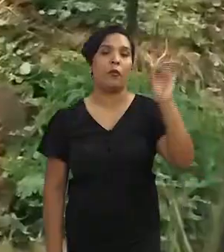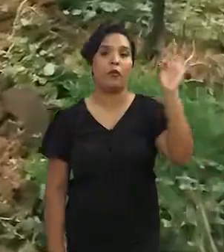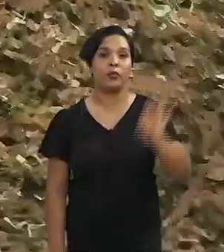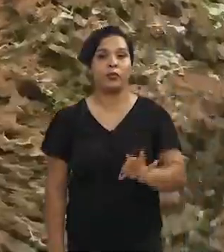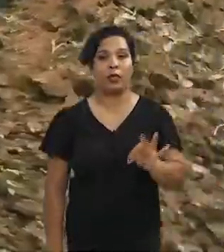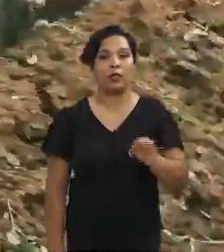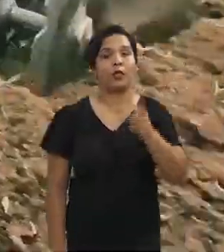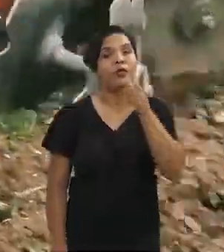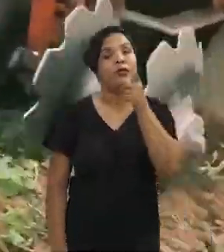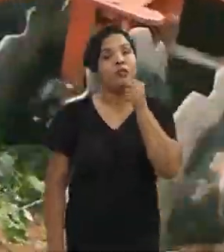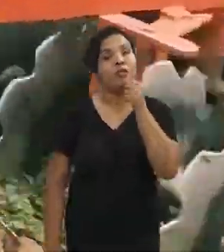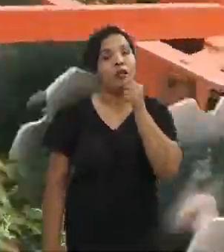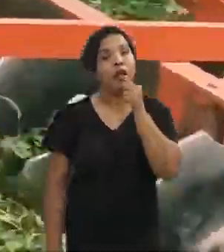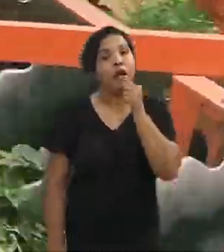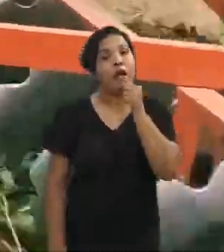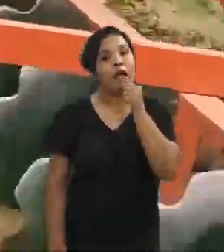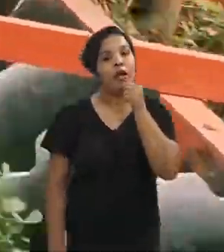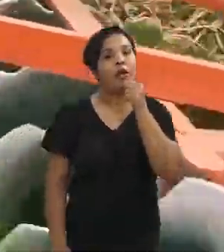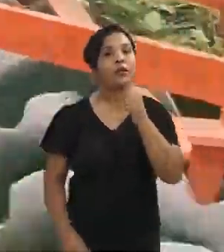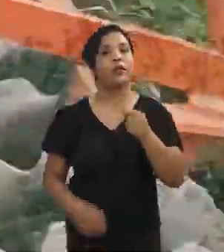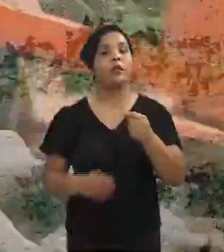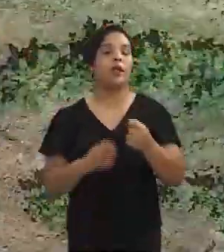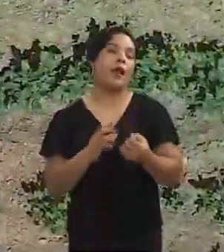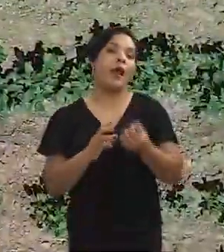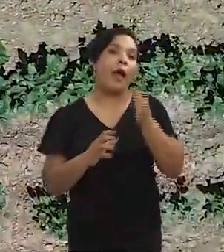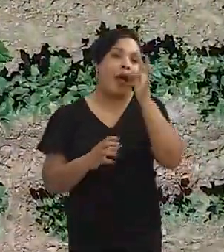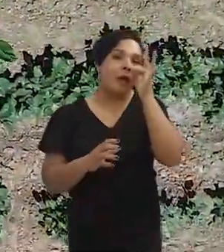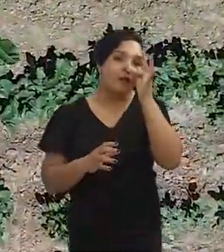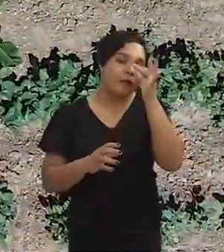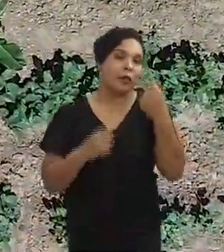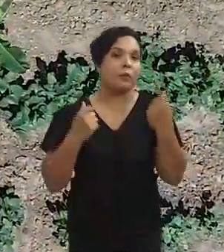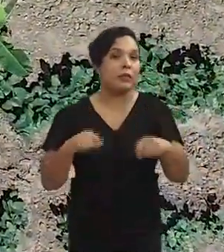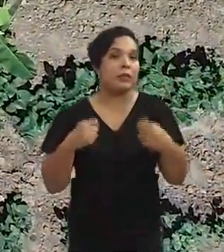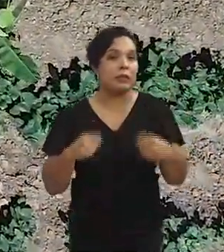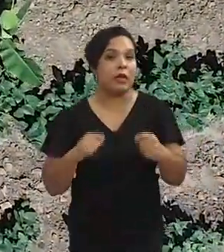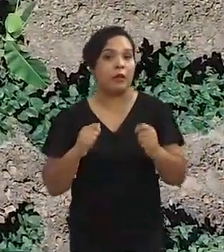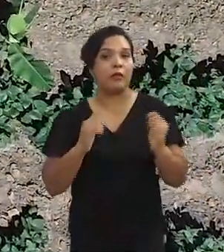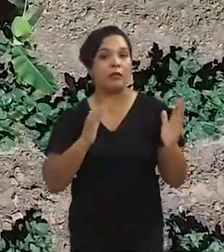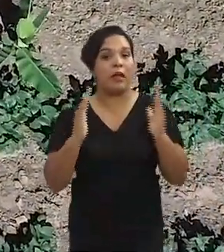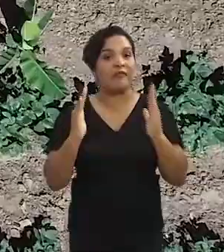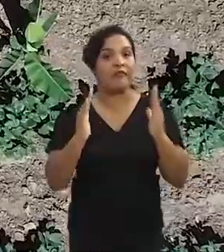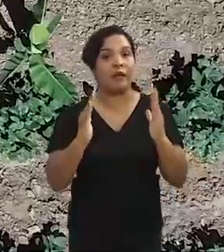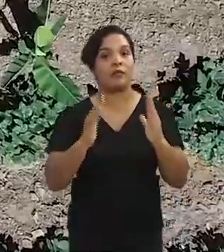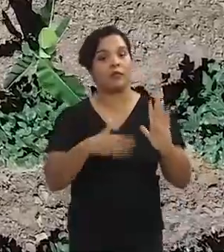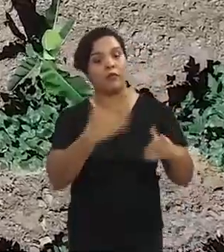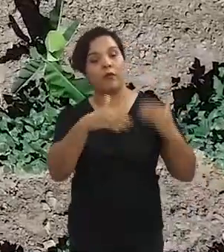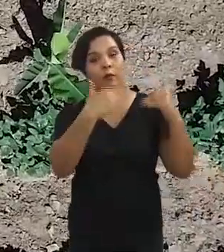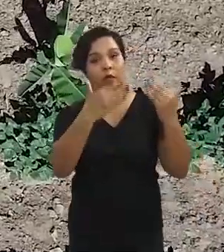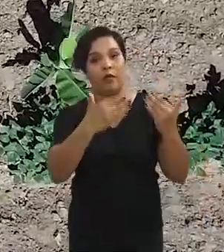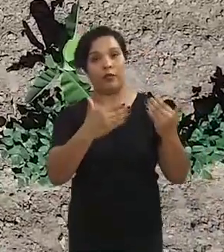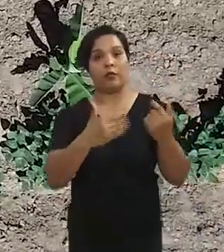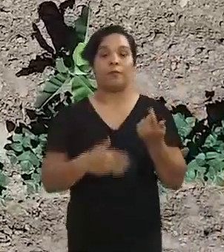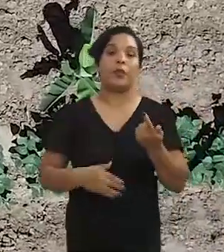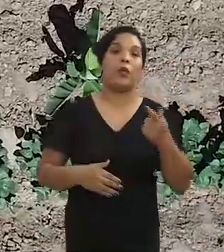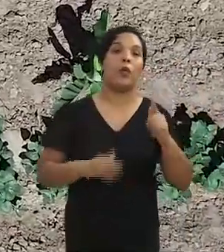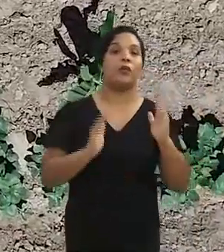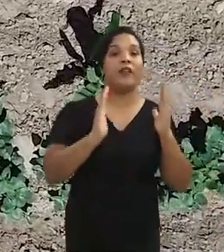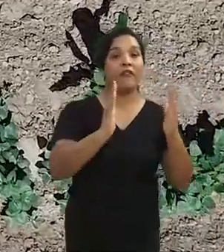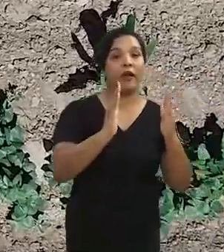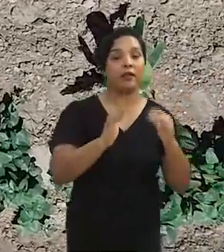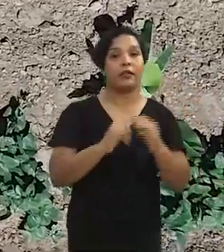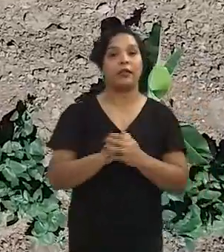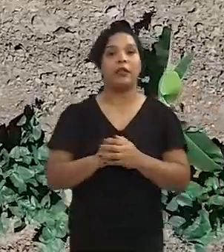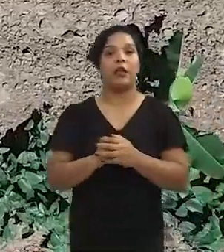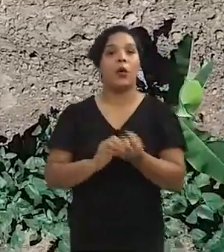a mais de água do que a planta necessitava em uma determinada fase de desenvolvimento dela. E em uma outra fase